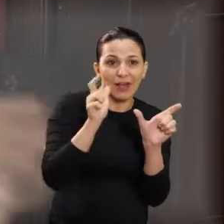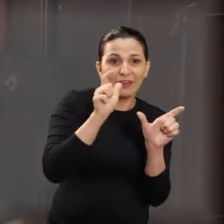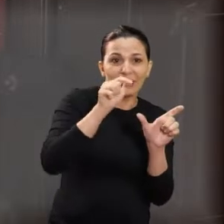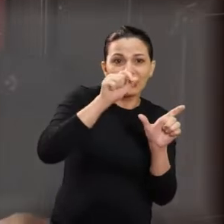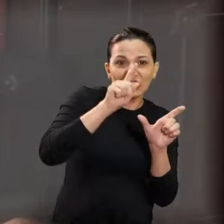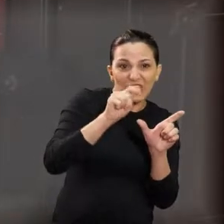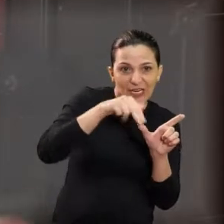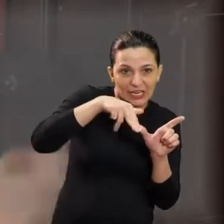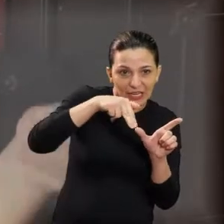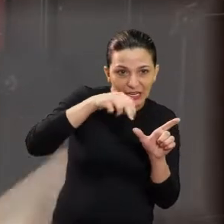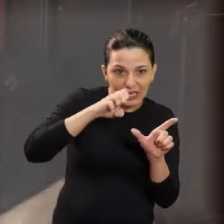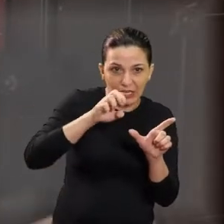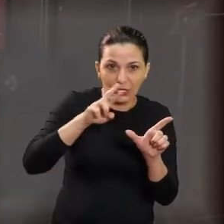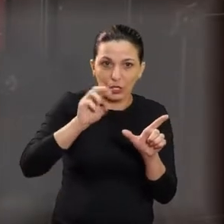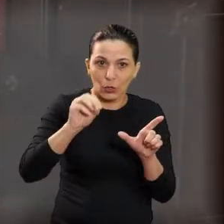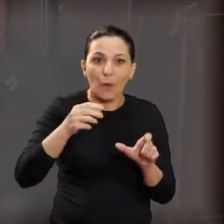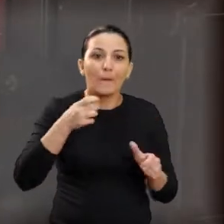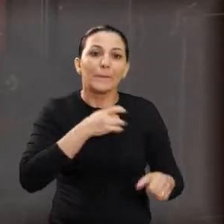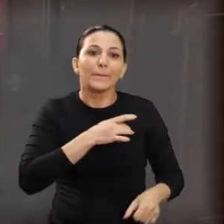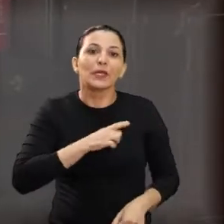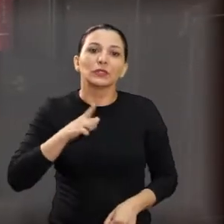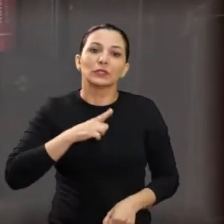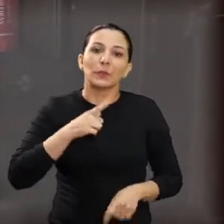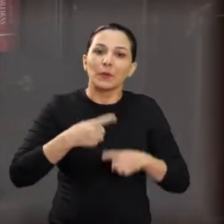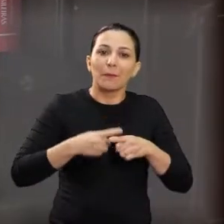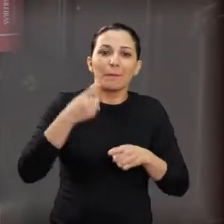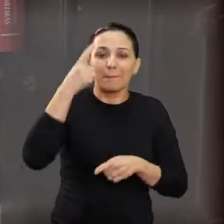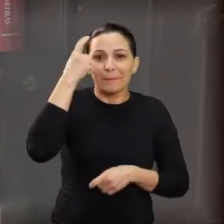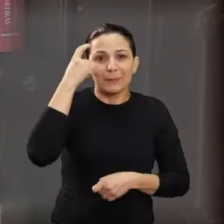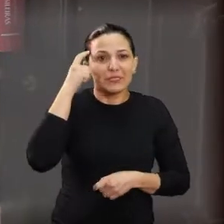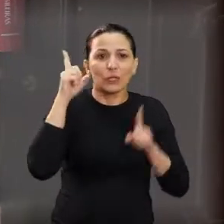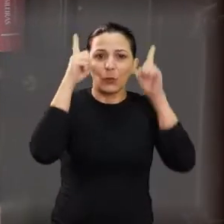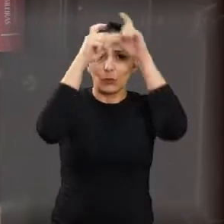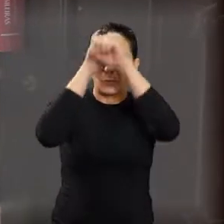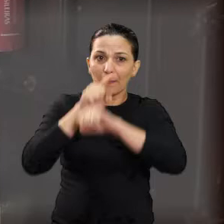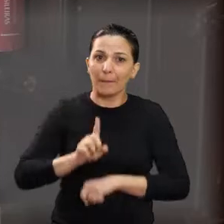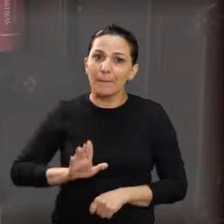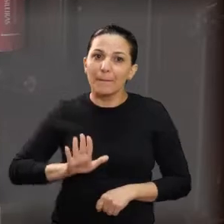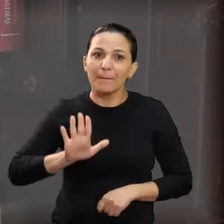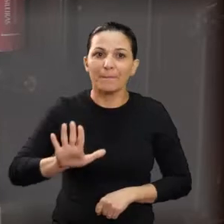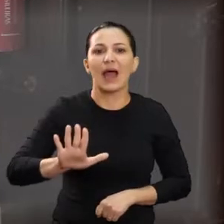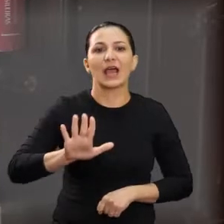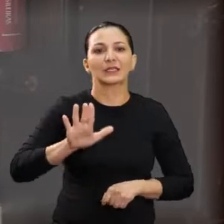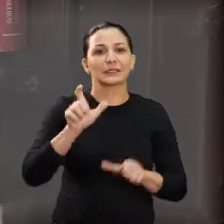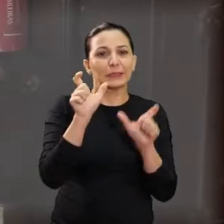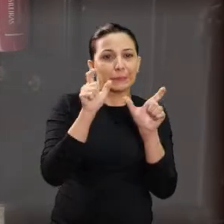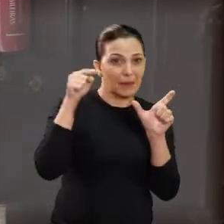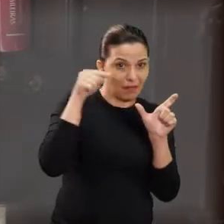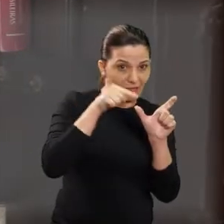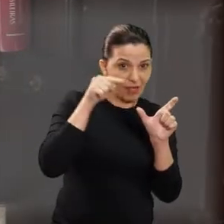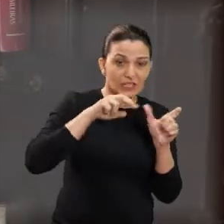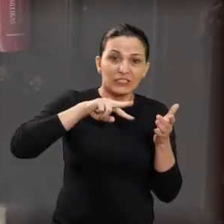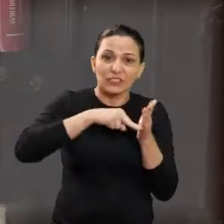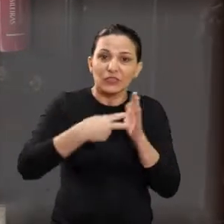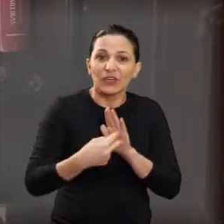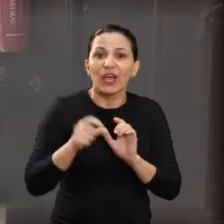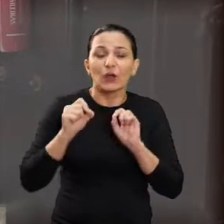a palavra gênero significa discutir as relações sociais, né, e interpessoais